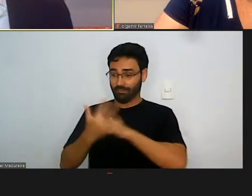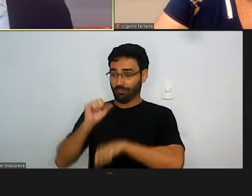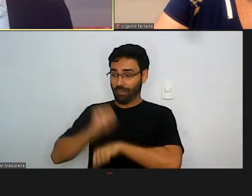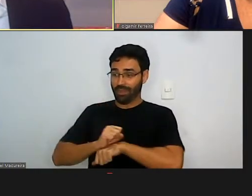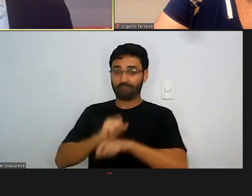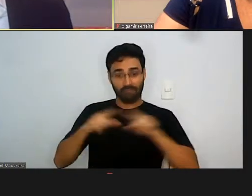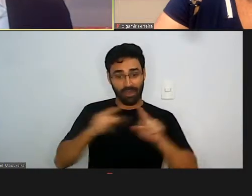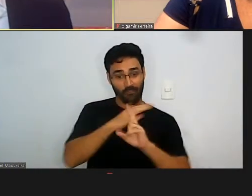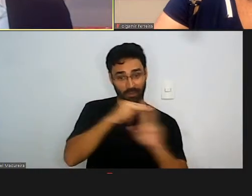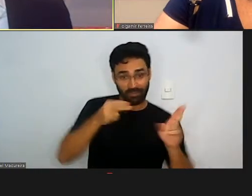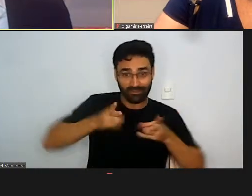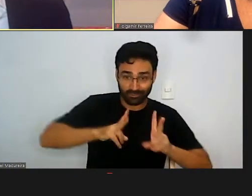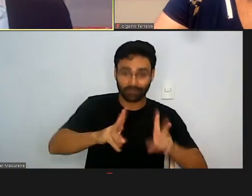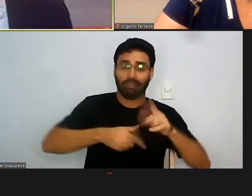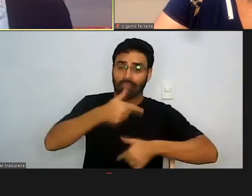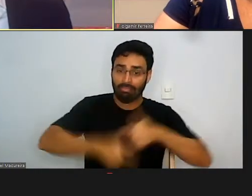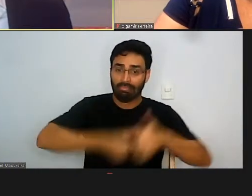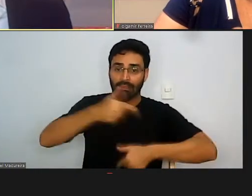dar sequência